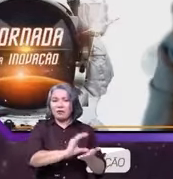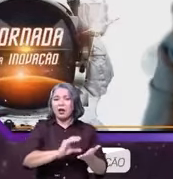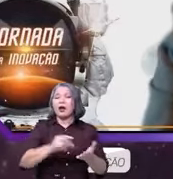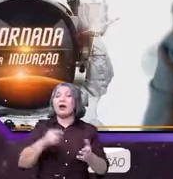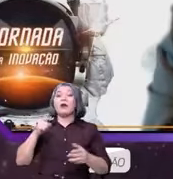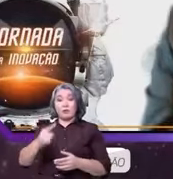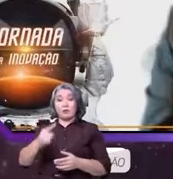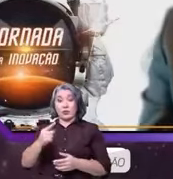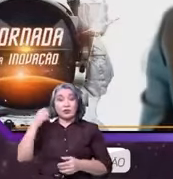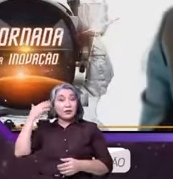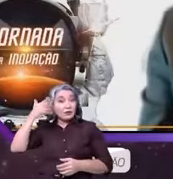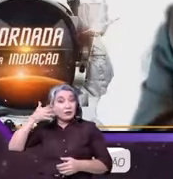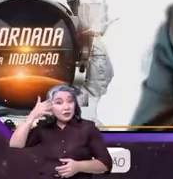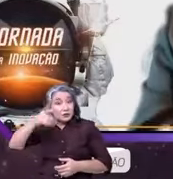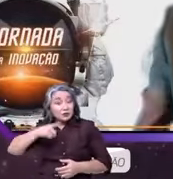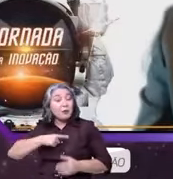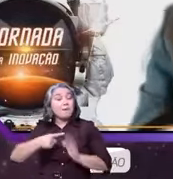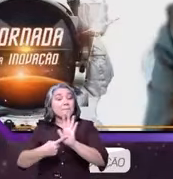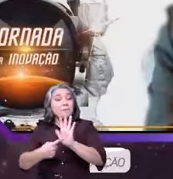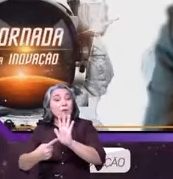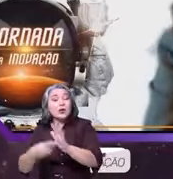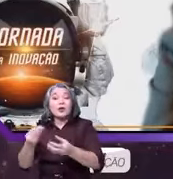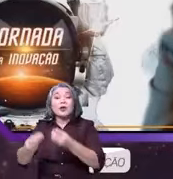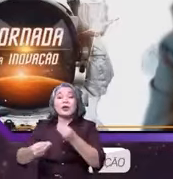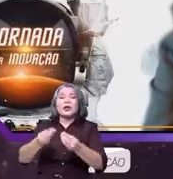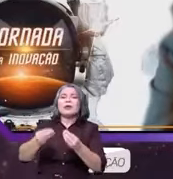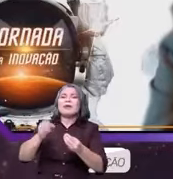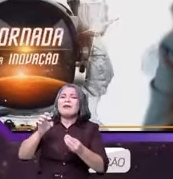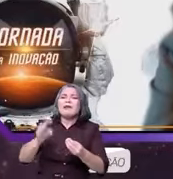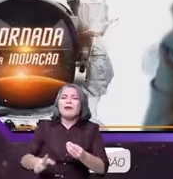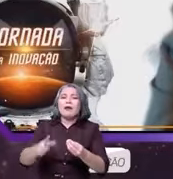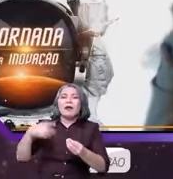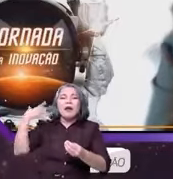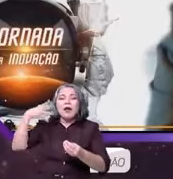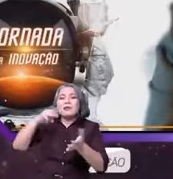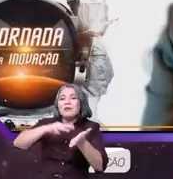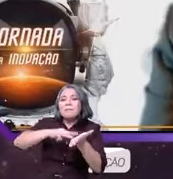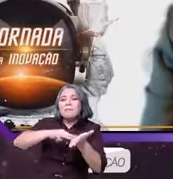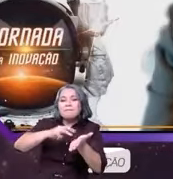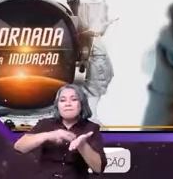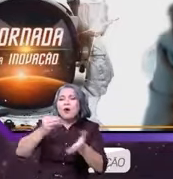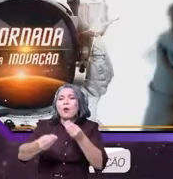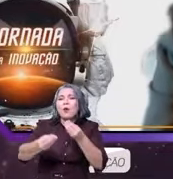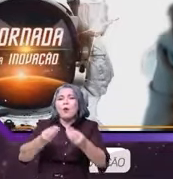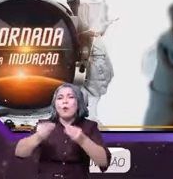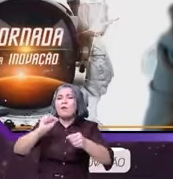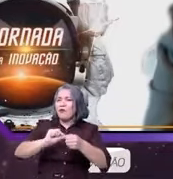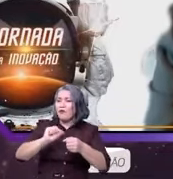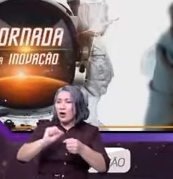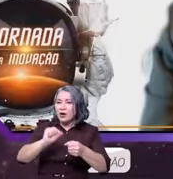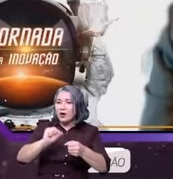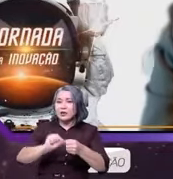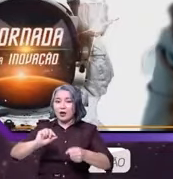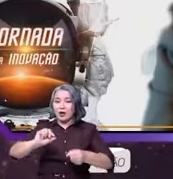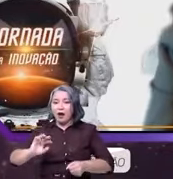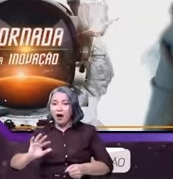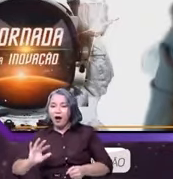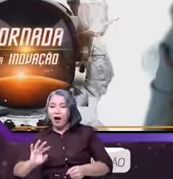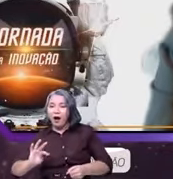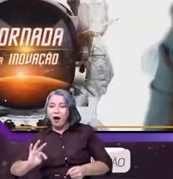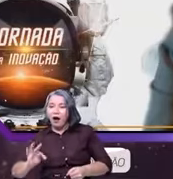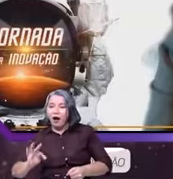explanação, demonstrando em que consiste a metodologia, que é um como fazer a inovação, como